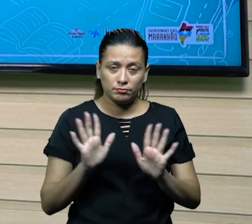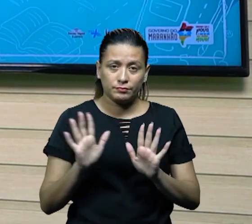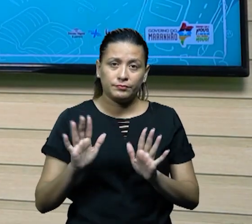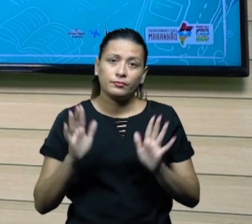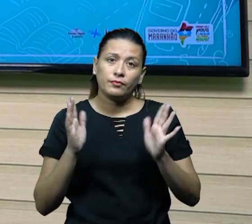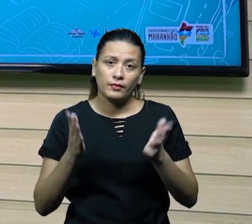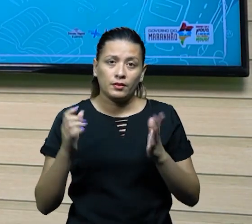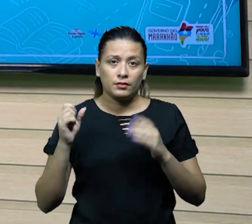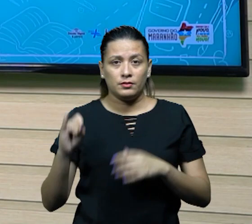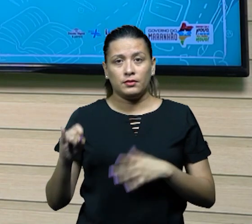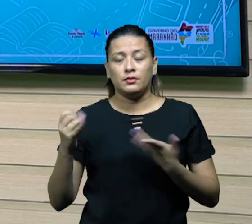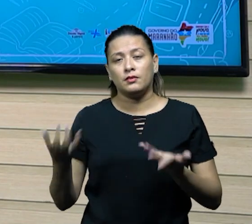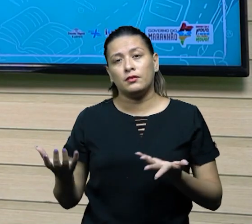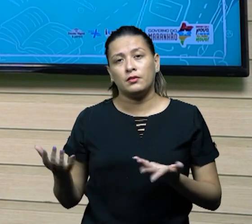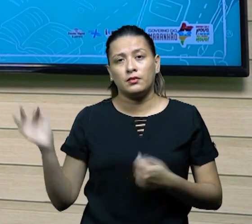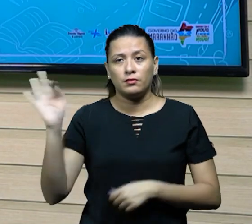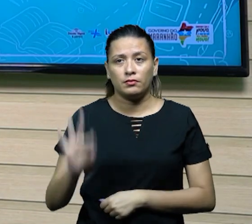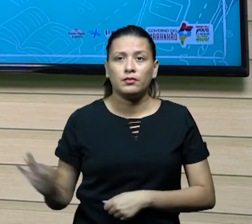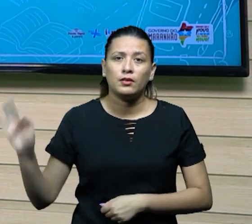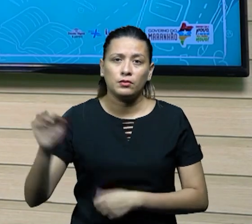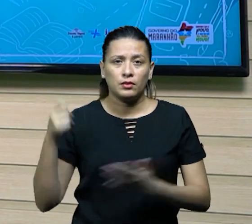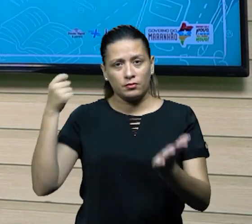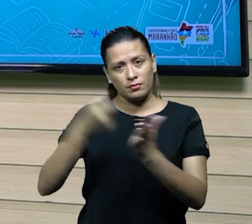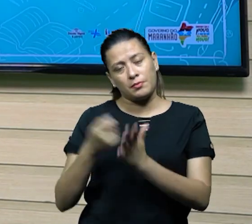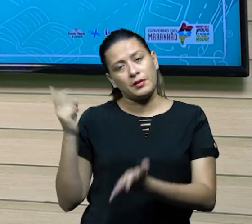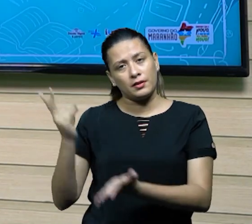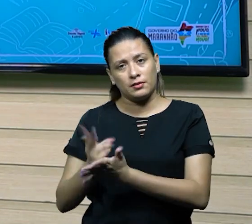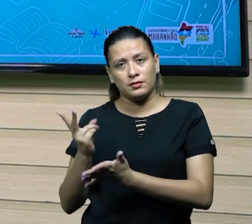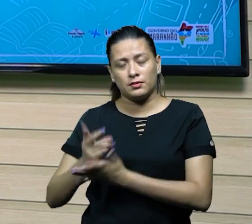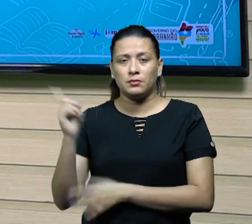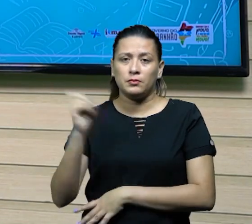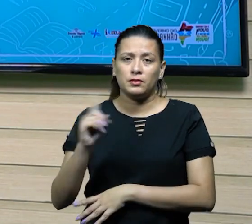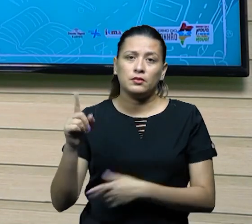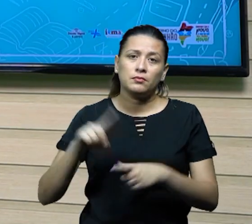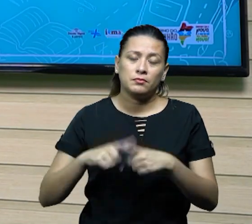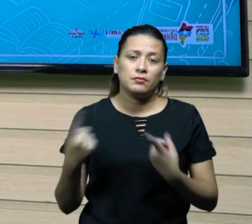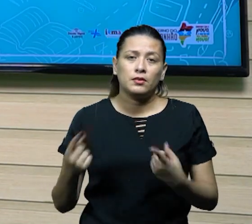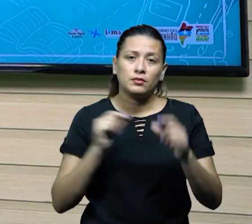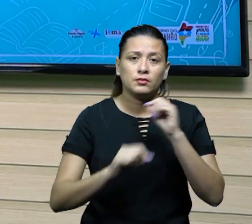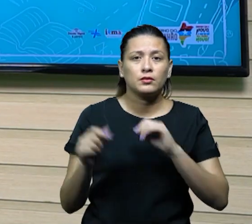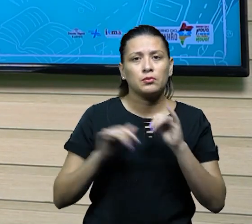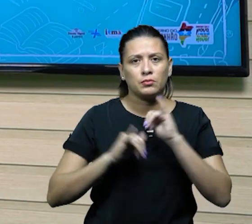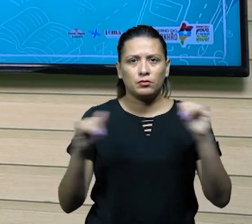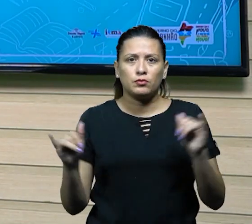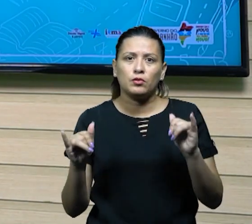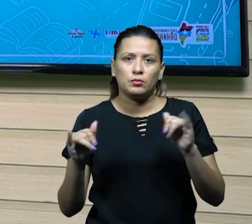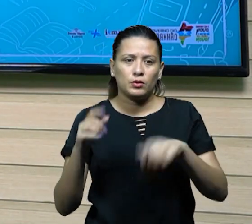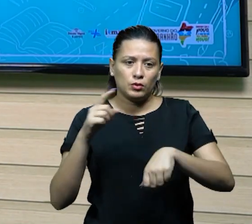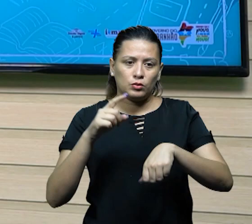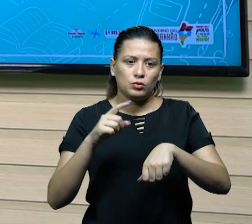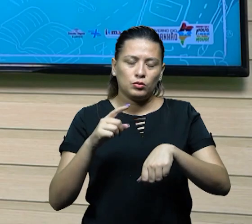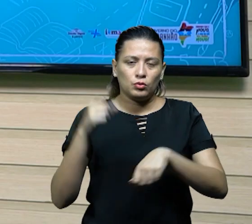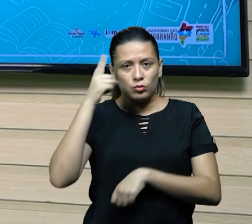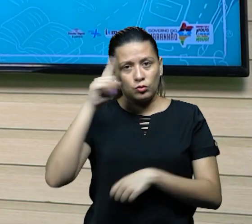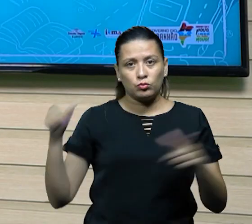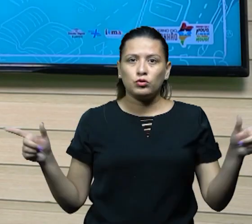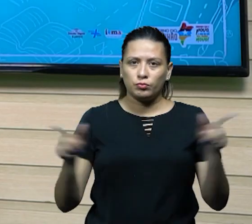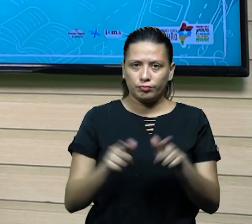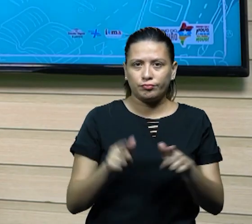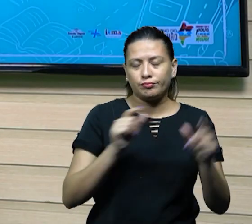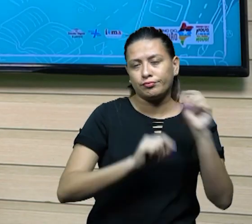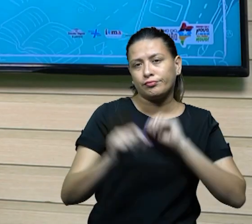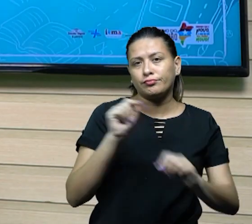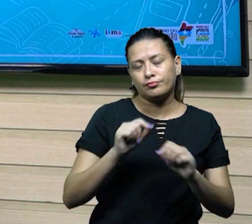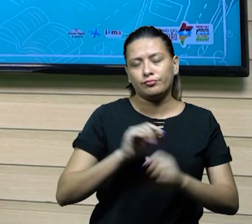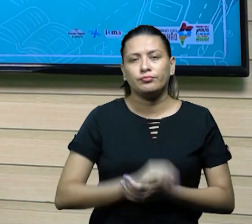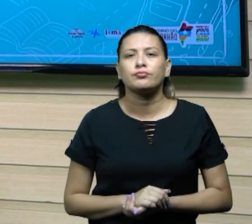meses. Não é fazer, eu vou fazer um agora, daqui a 5 anos eu faço um programa de novo. Não, dependendo de como esse programa, claro, uma faculdade você